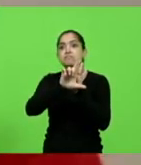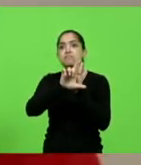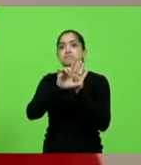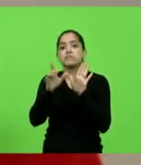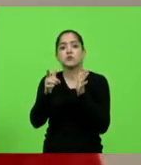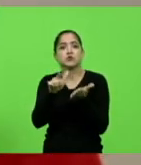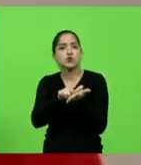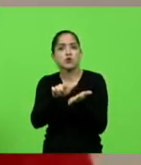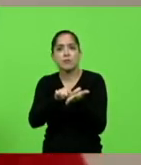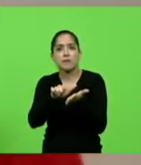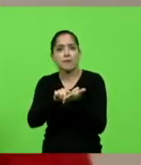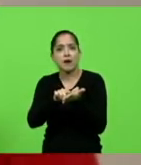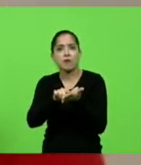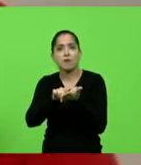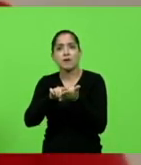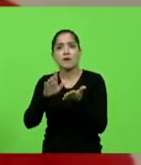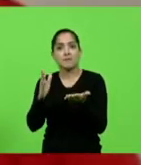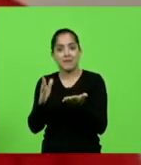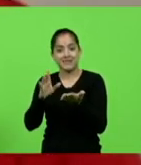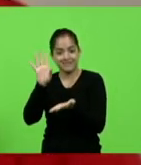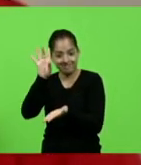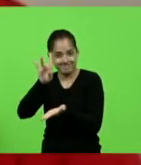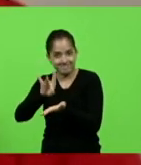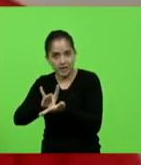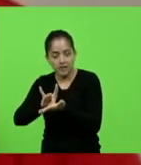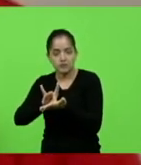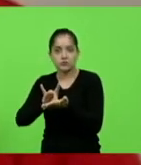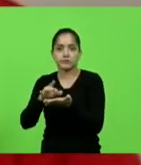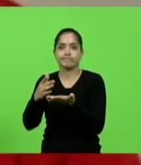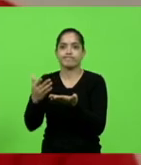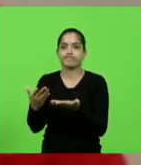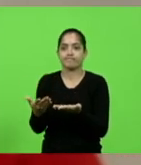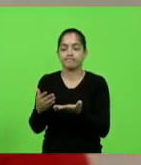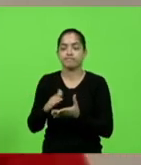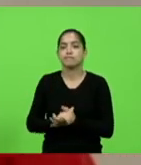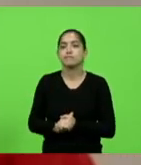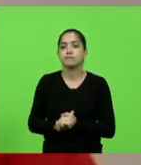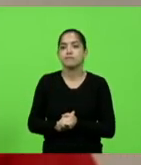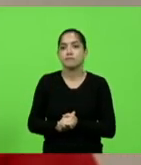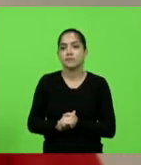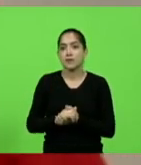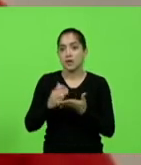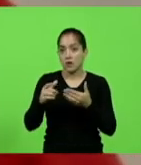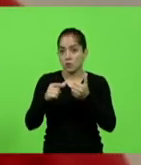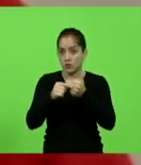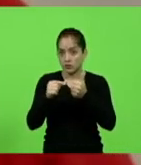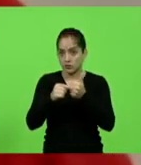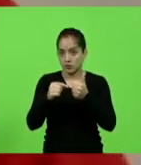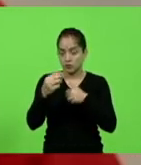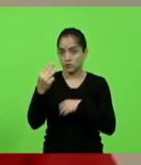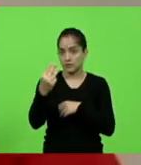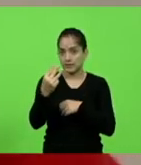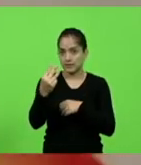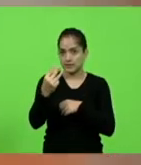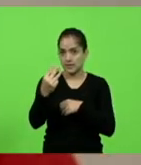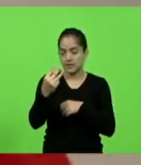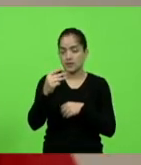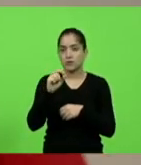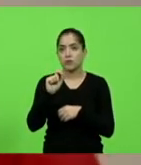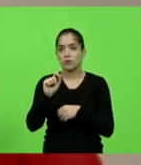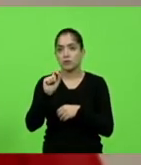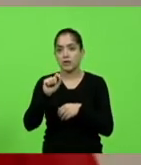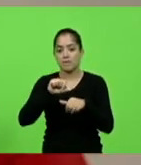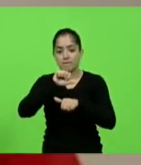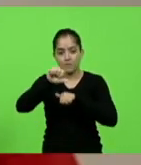consegue colocar em prática. Por isso que é importante ouvir os conselheiros tutelares. O artigo 3º, que tenta alterar o